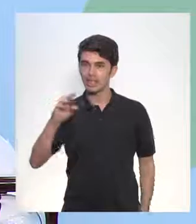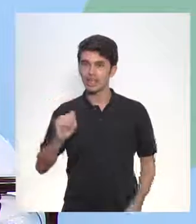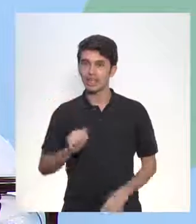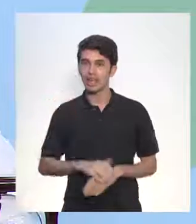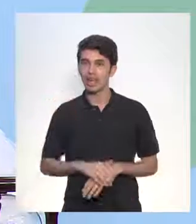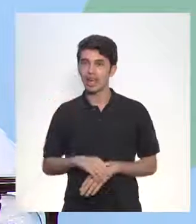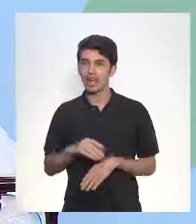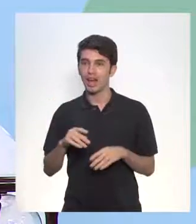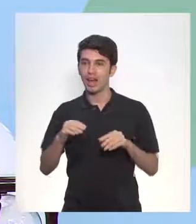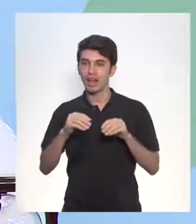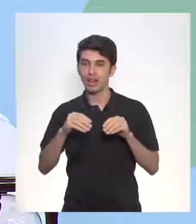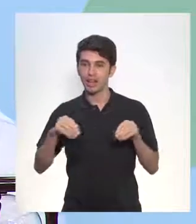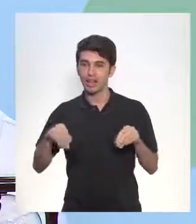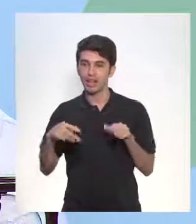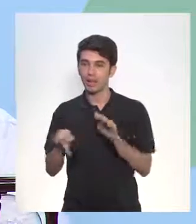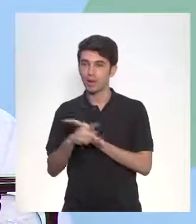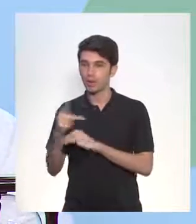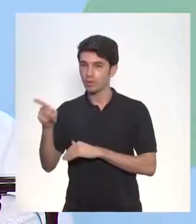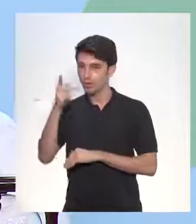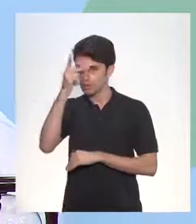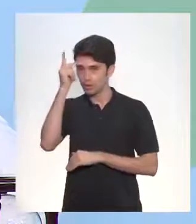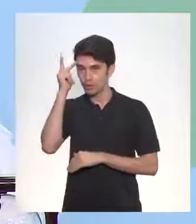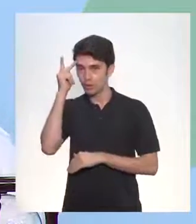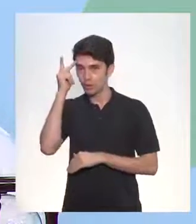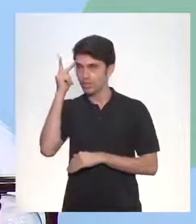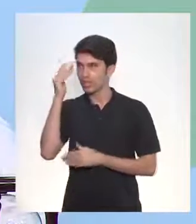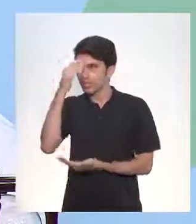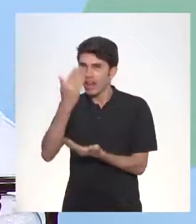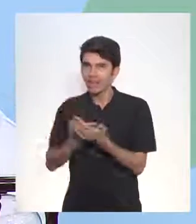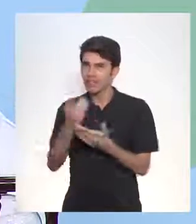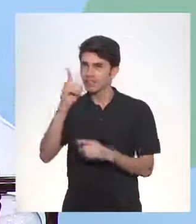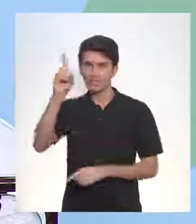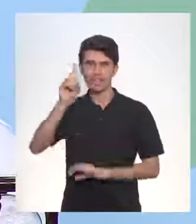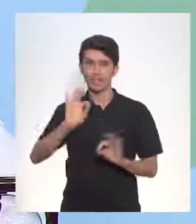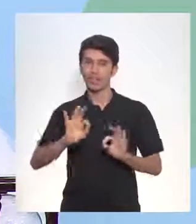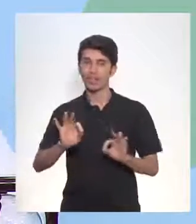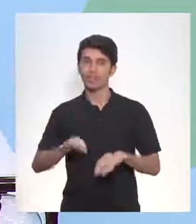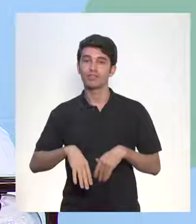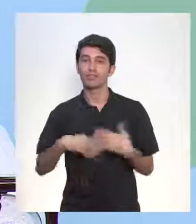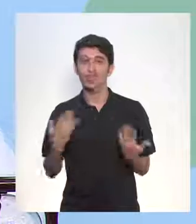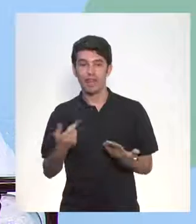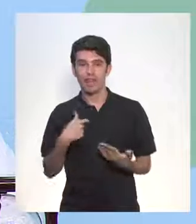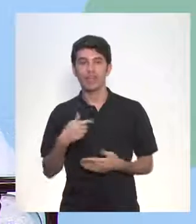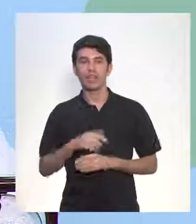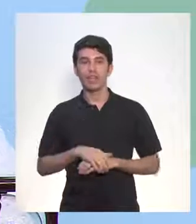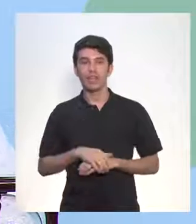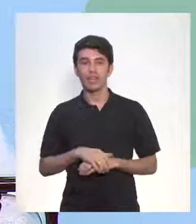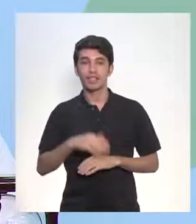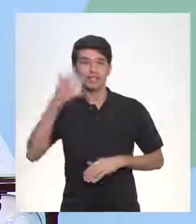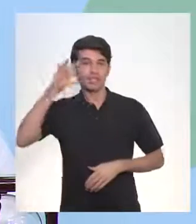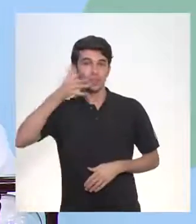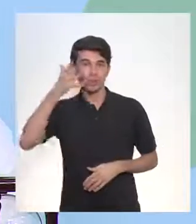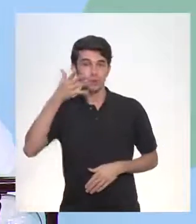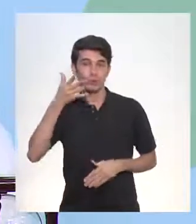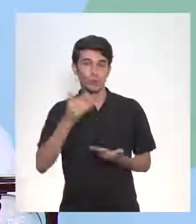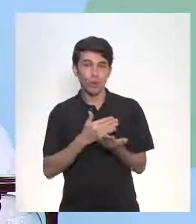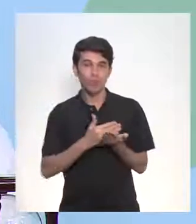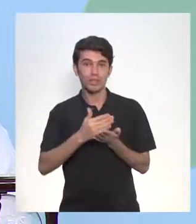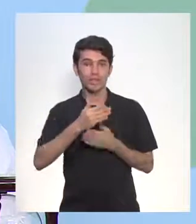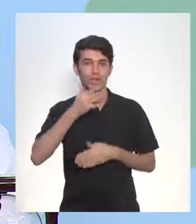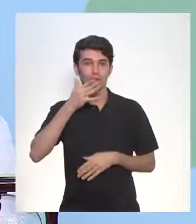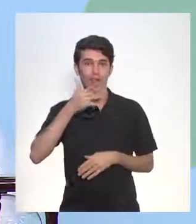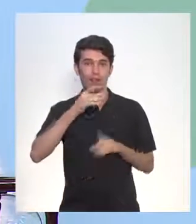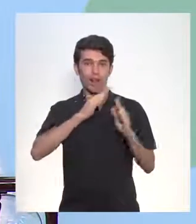dos infiéis. E esse discurso, construído historicamente pela igreja, cai tão